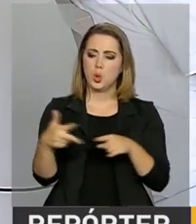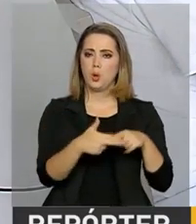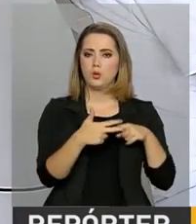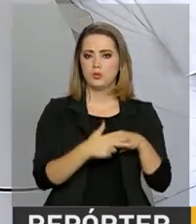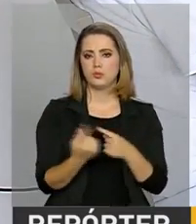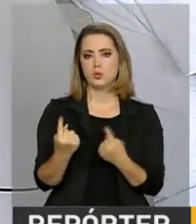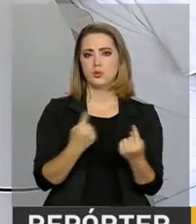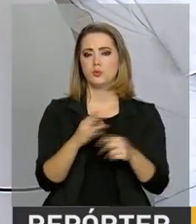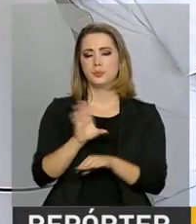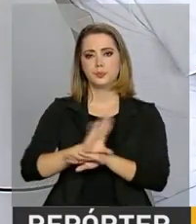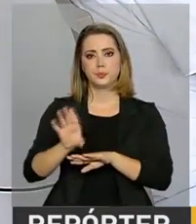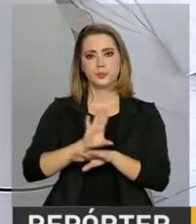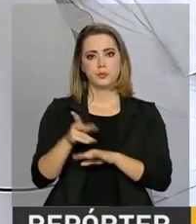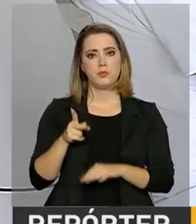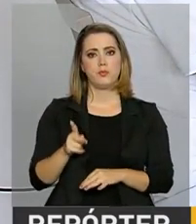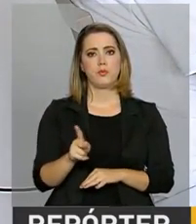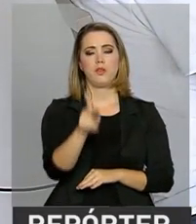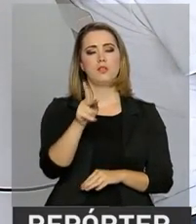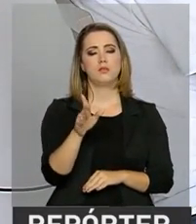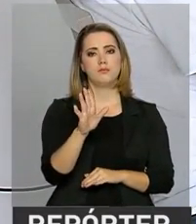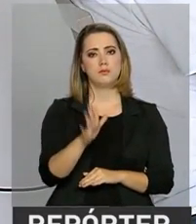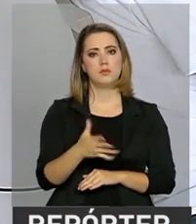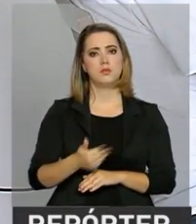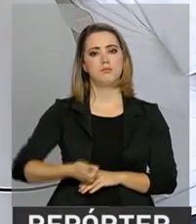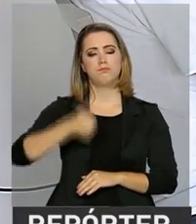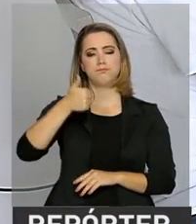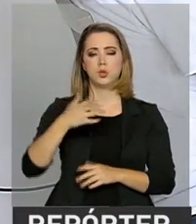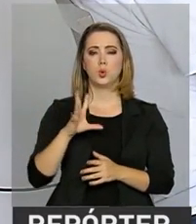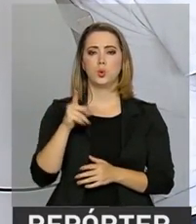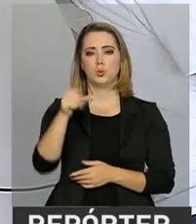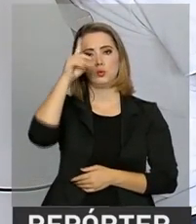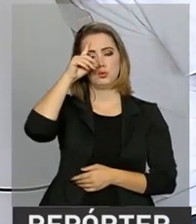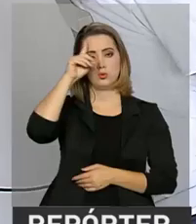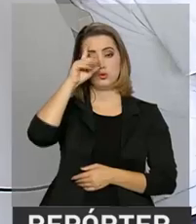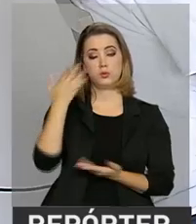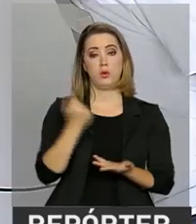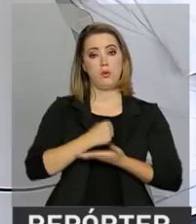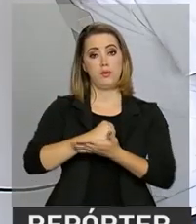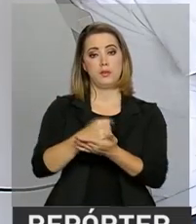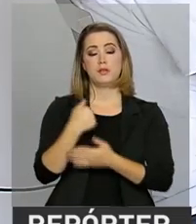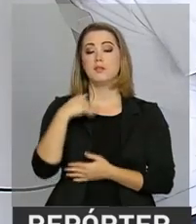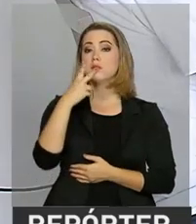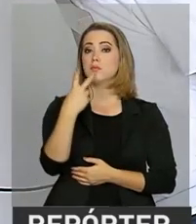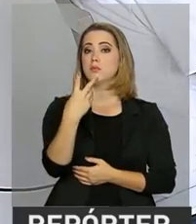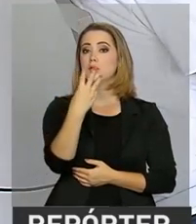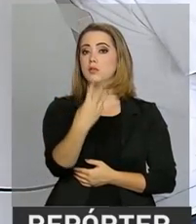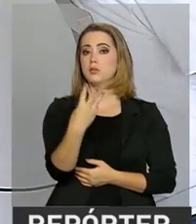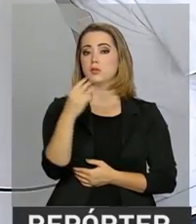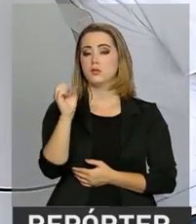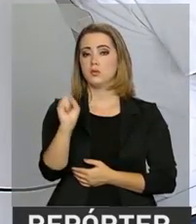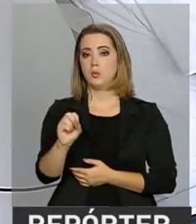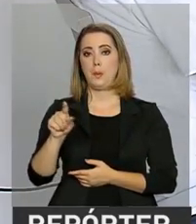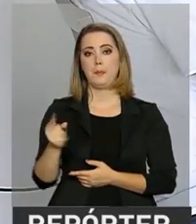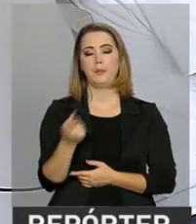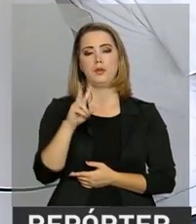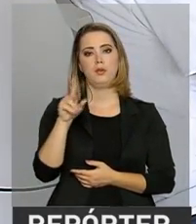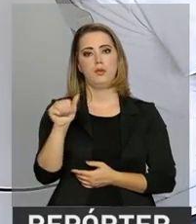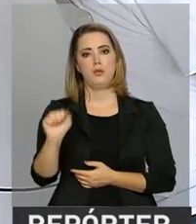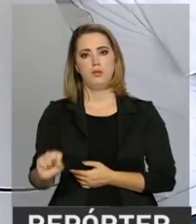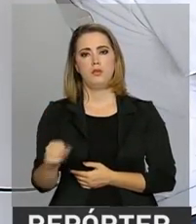são atualizadas diariamente esse ano fiz oferece mais de 238 mil vagas em